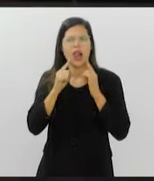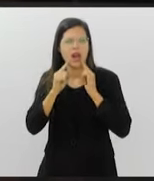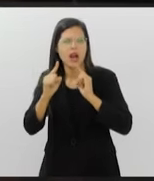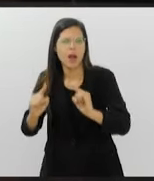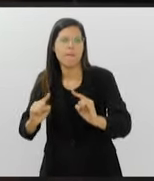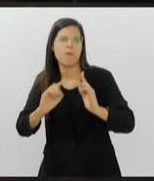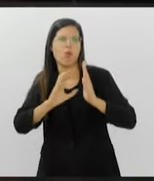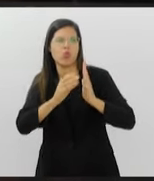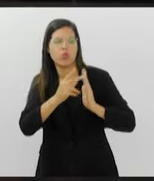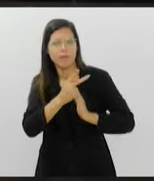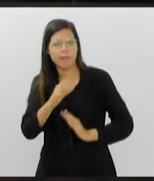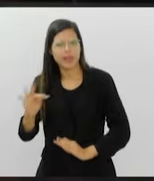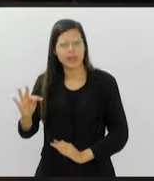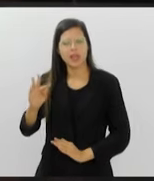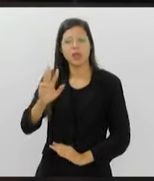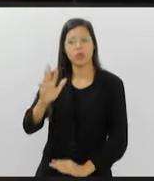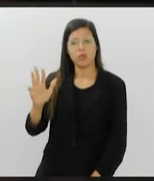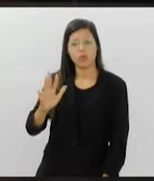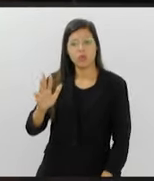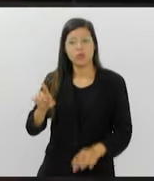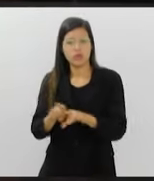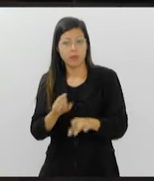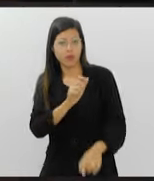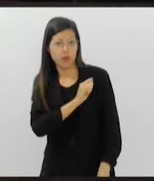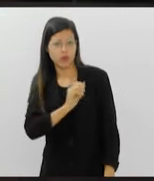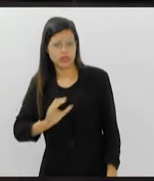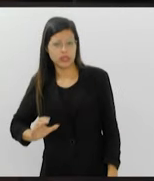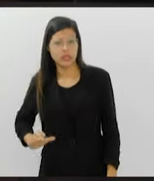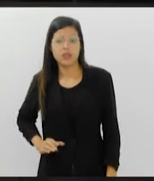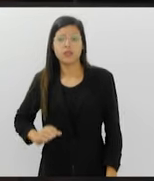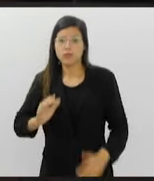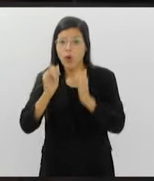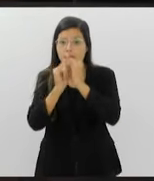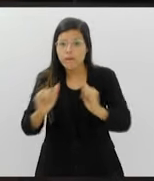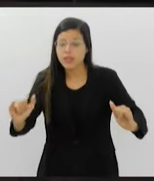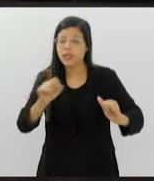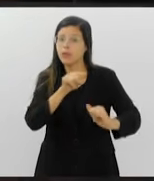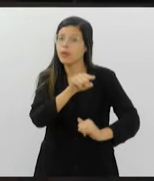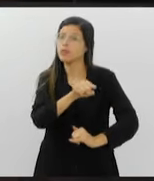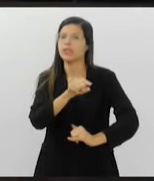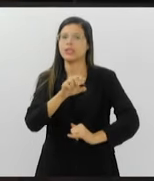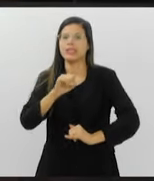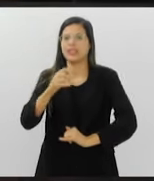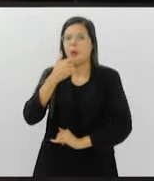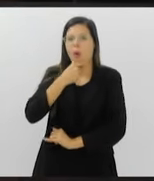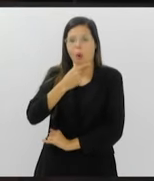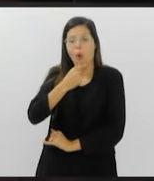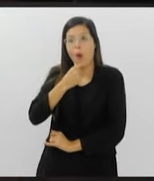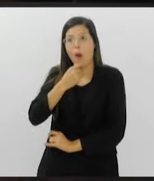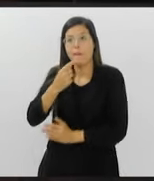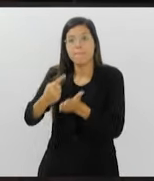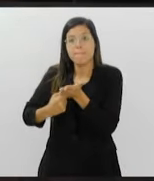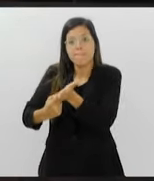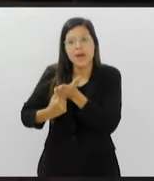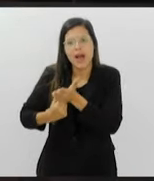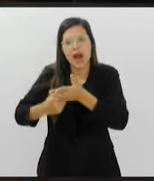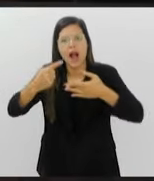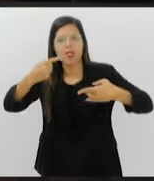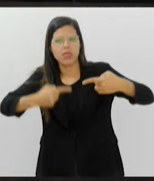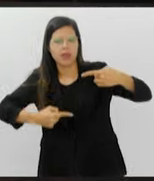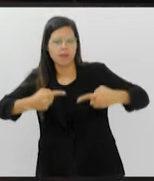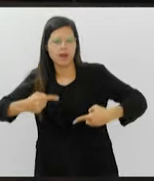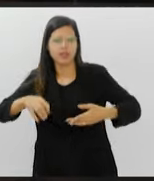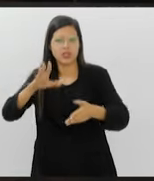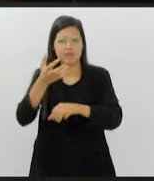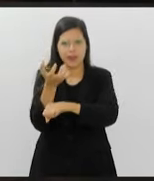porrada em Lula, meteu a porrada em André Siciliano. Então, estou falando para você, se você é homem, vamos marcar um debate na Praça 15, para todo mundo